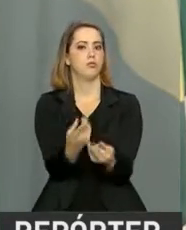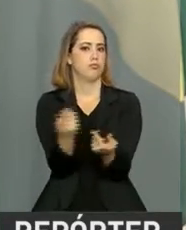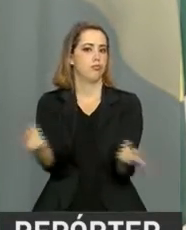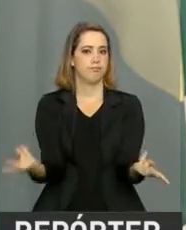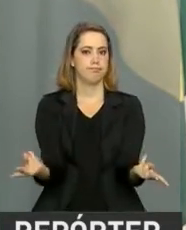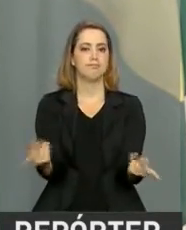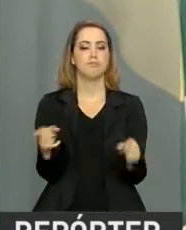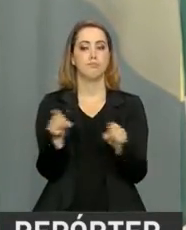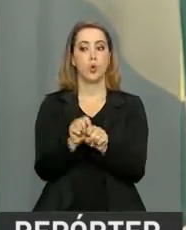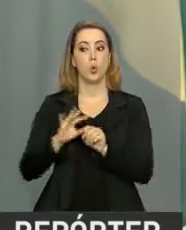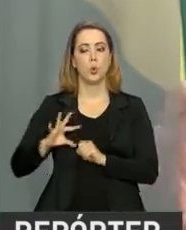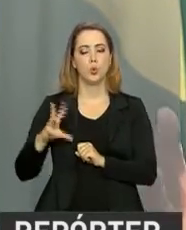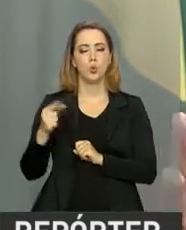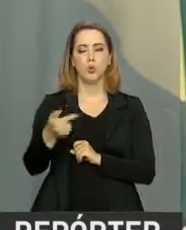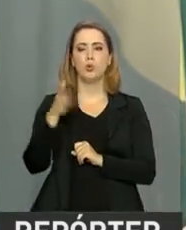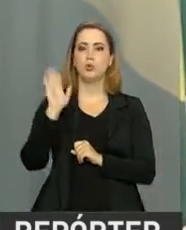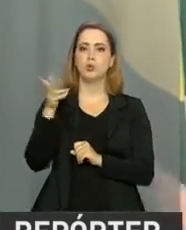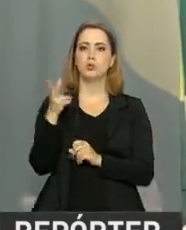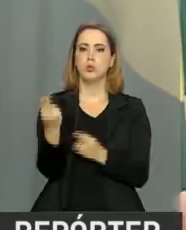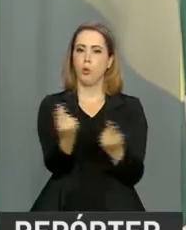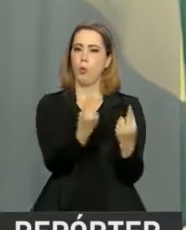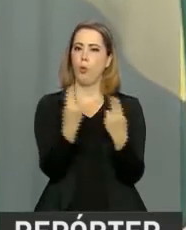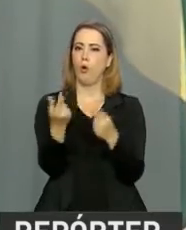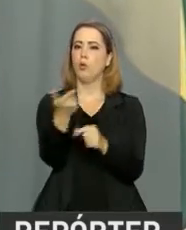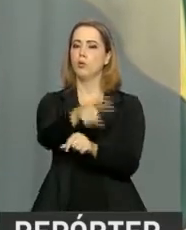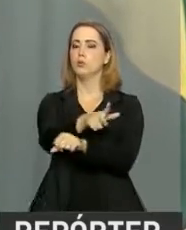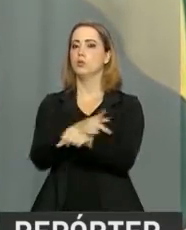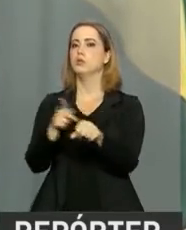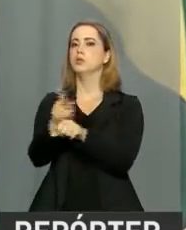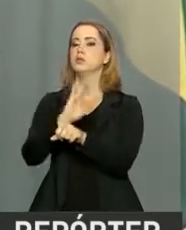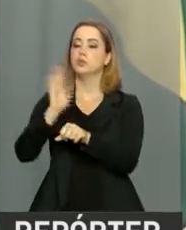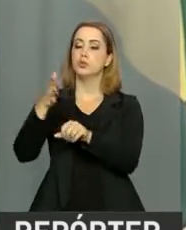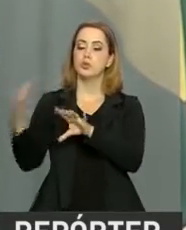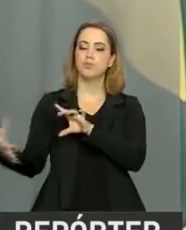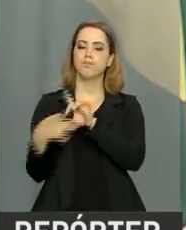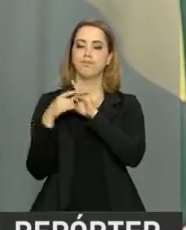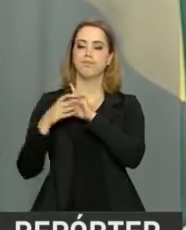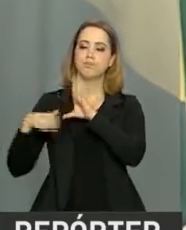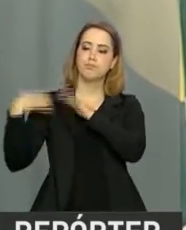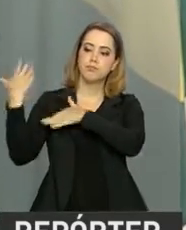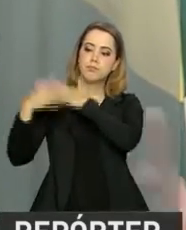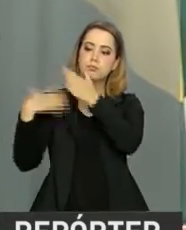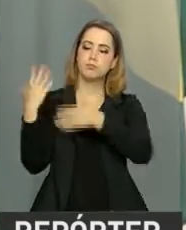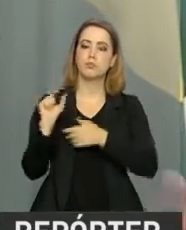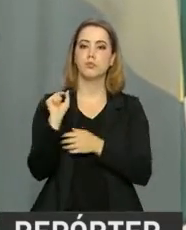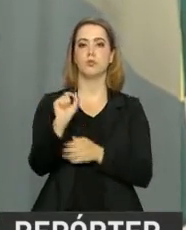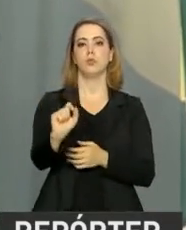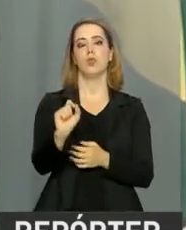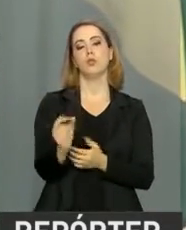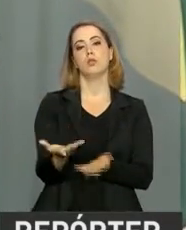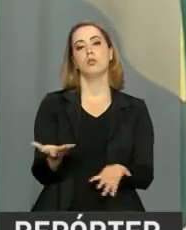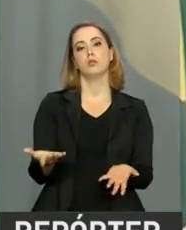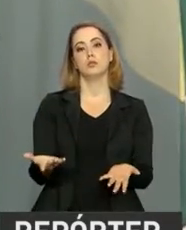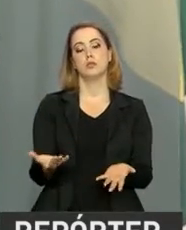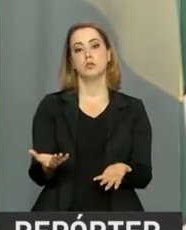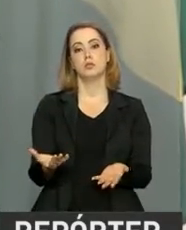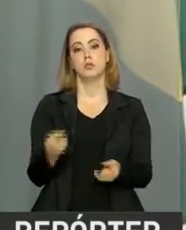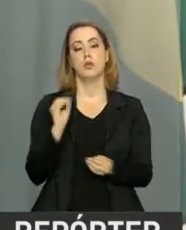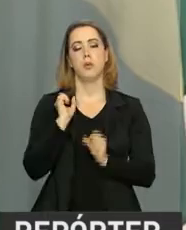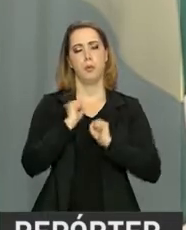a que já existe em outros países porque é uma relação muito antiga uma relação muito forte pra tentar a